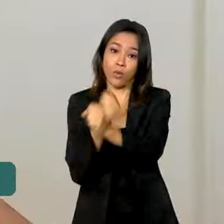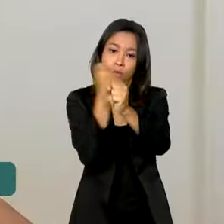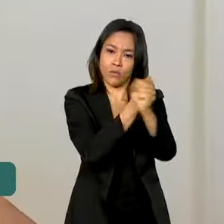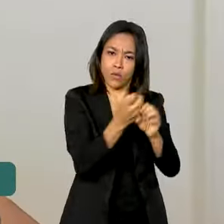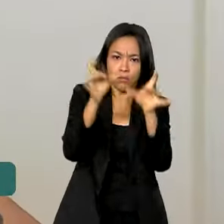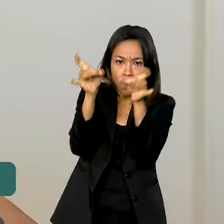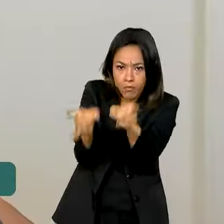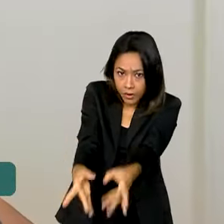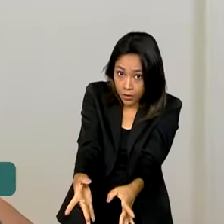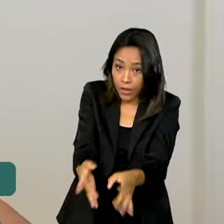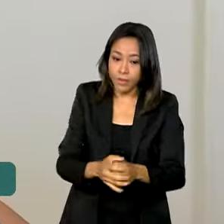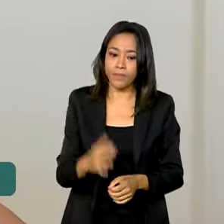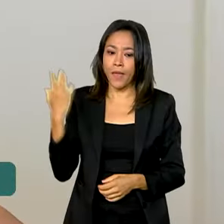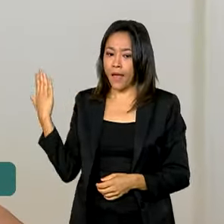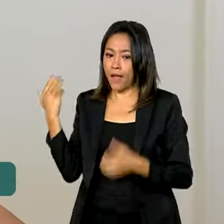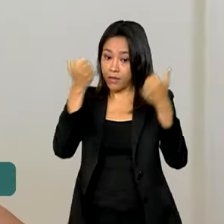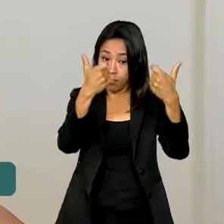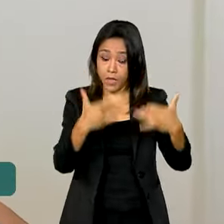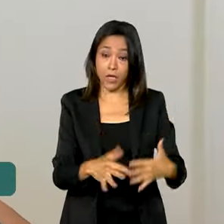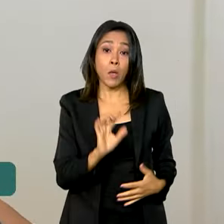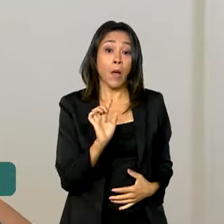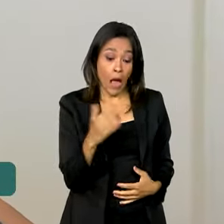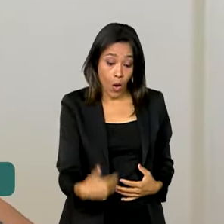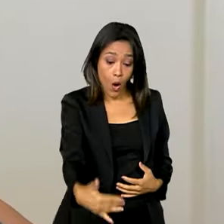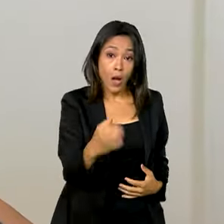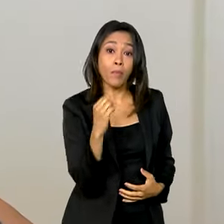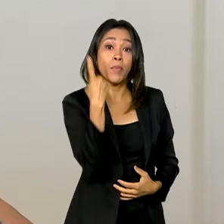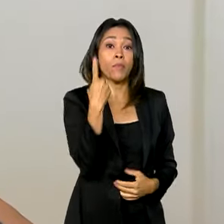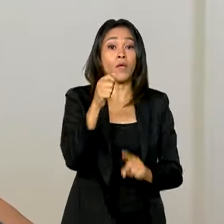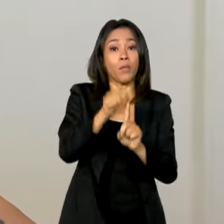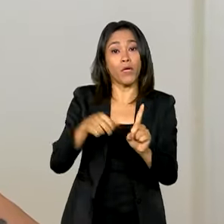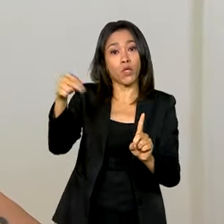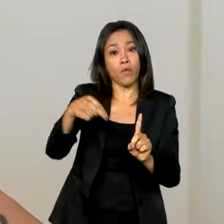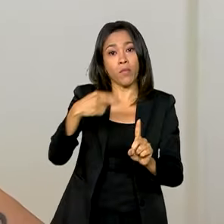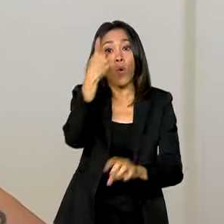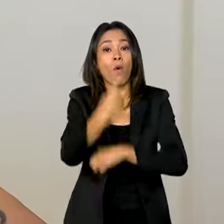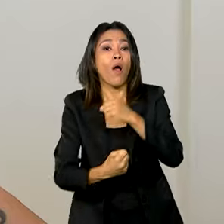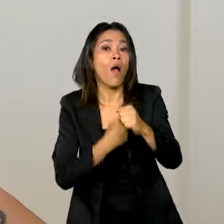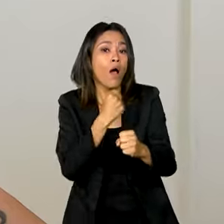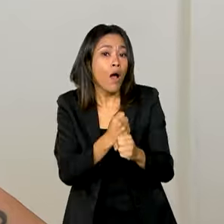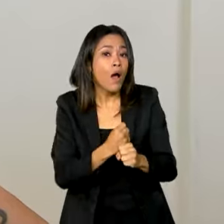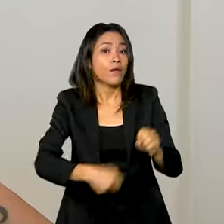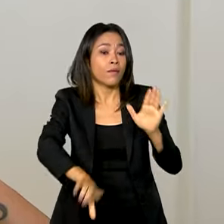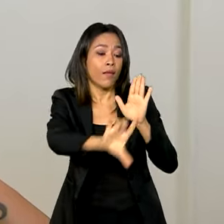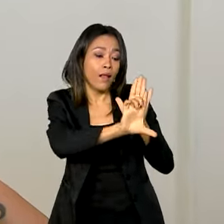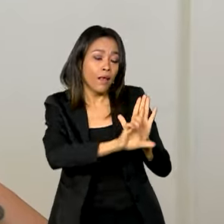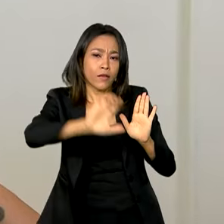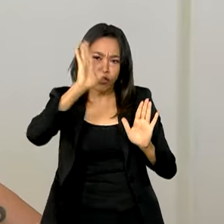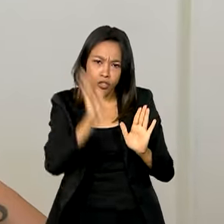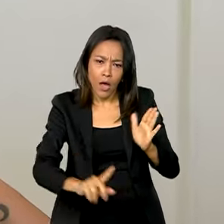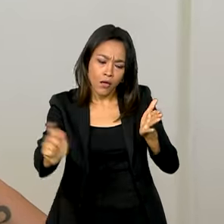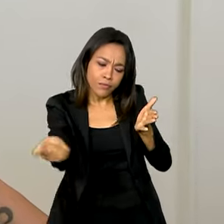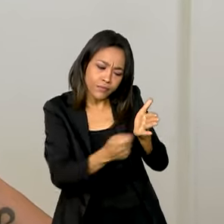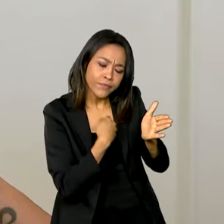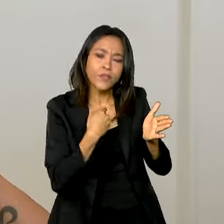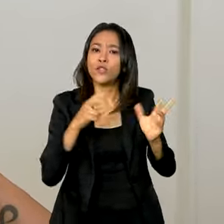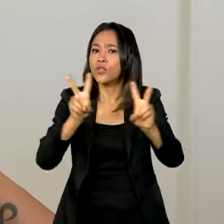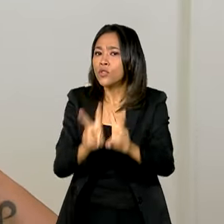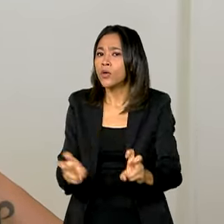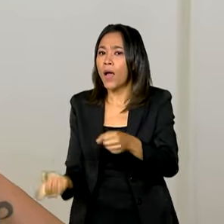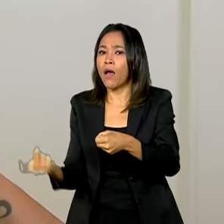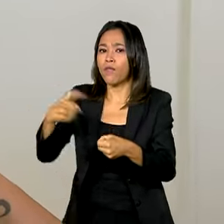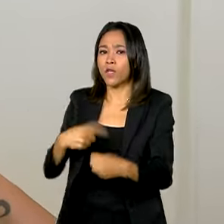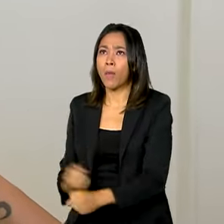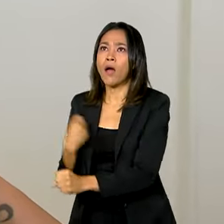inacabadas. Agora, dia 1º de novembro, a gente vai fazer um ano da promulgação da lei que instituiu o Pacto Nacional da Retomada das Obras Inacabadas